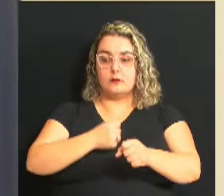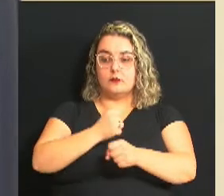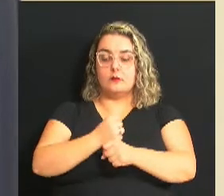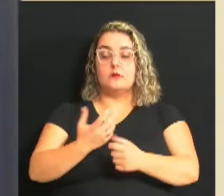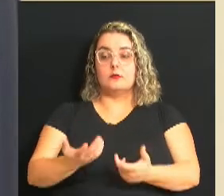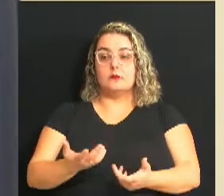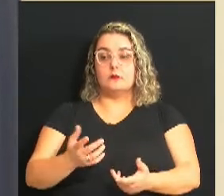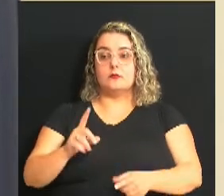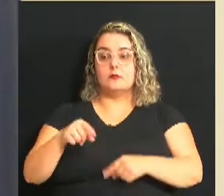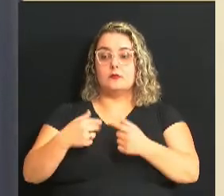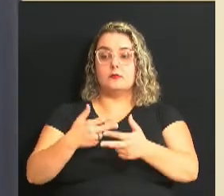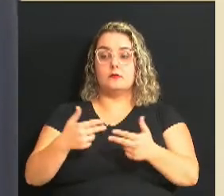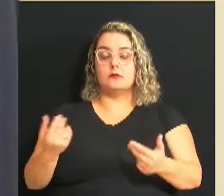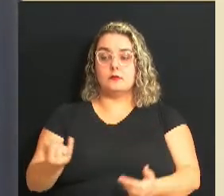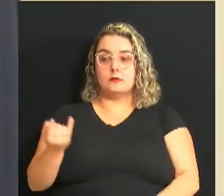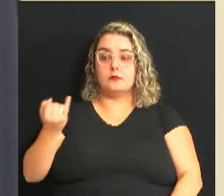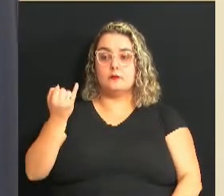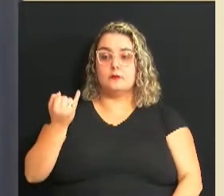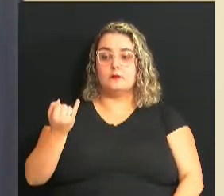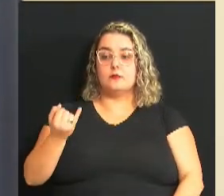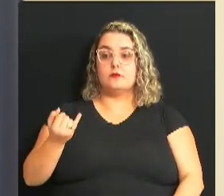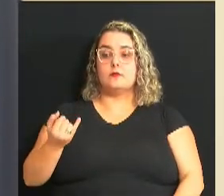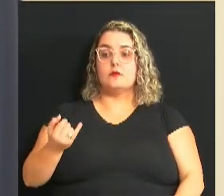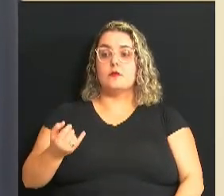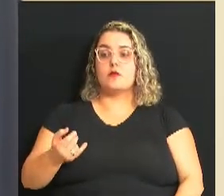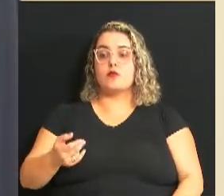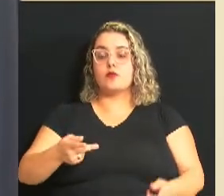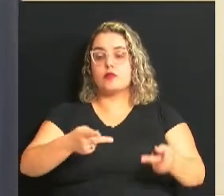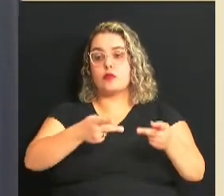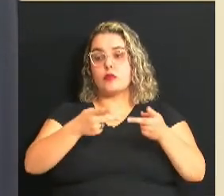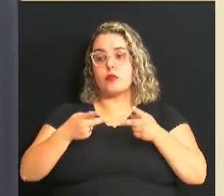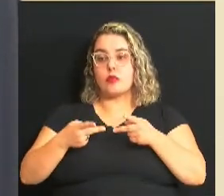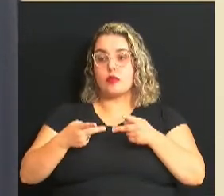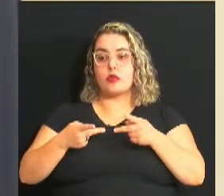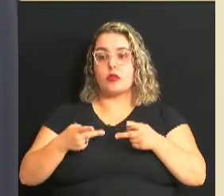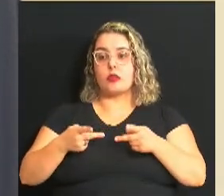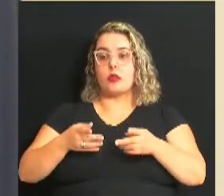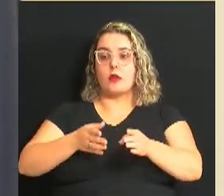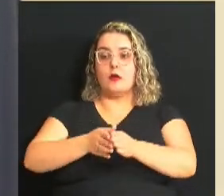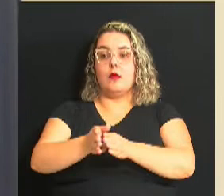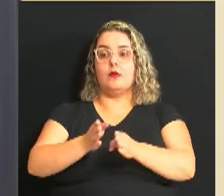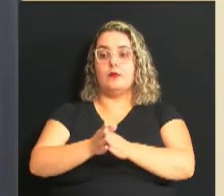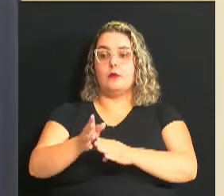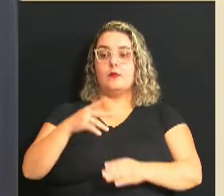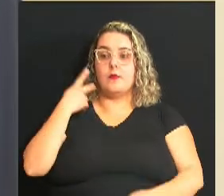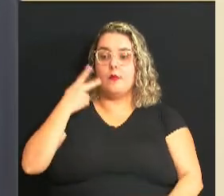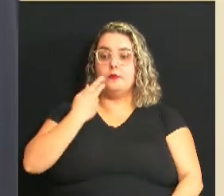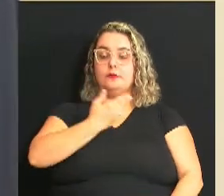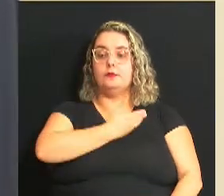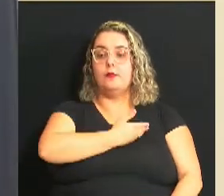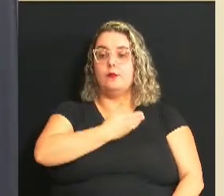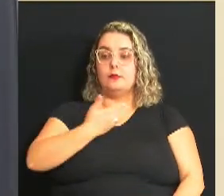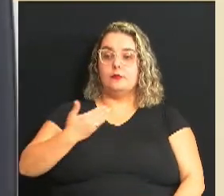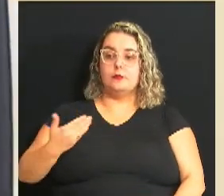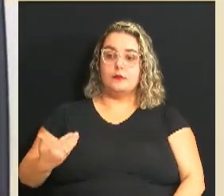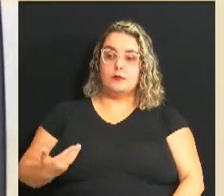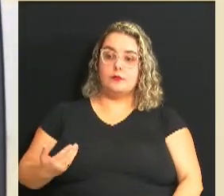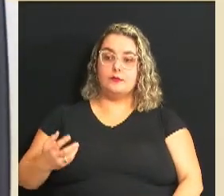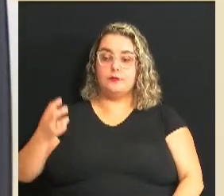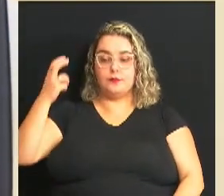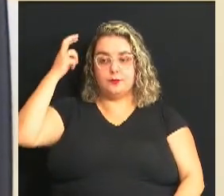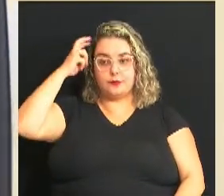importante, quando da visita do Conselho de Política Cultural, nós recebemos